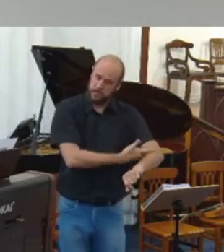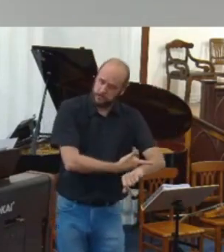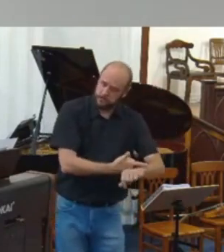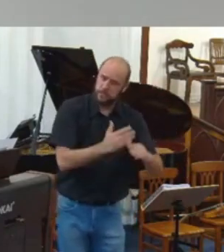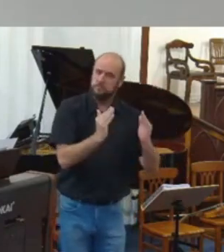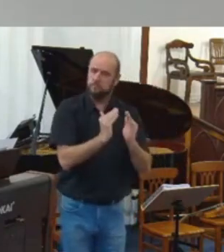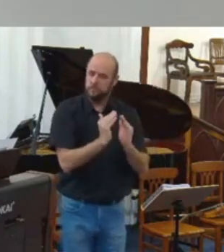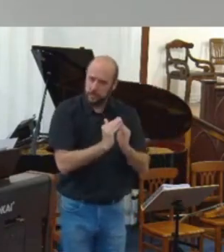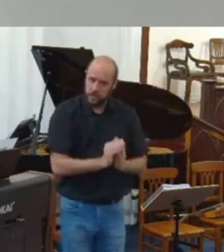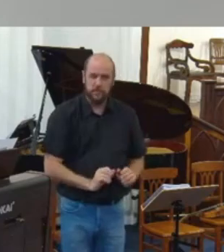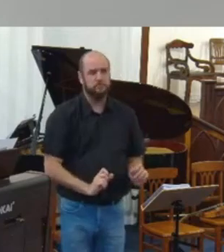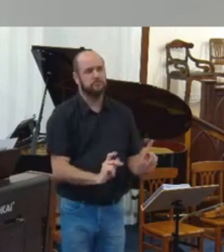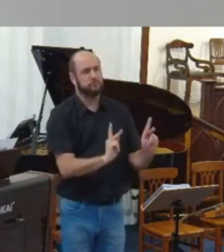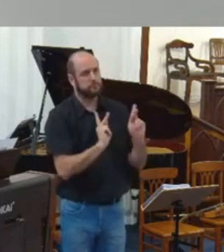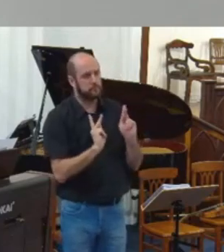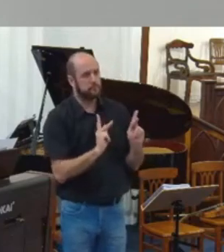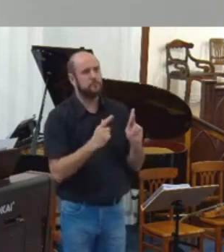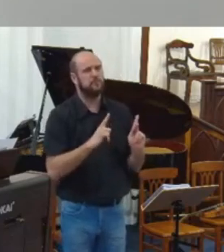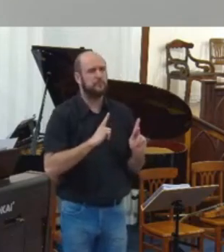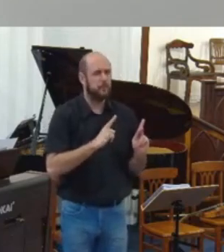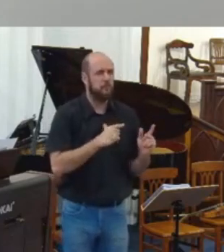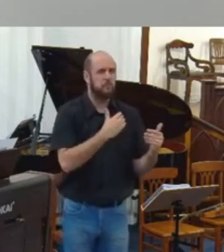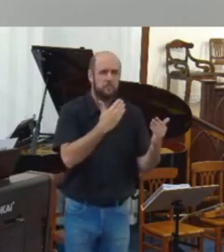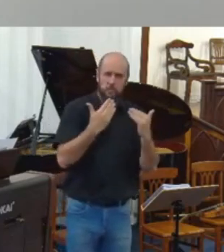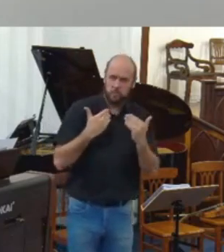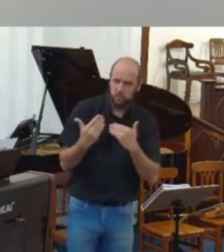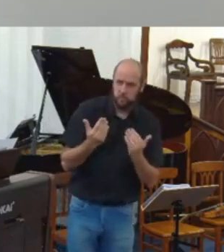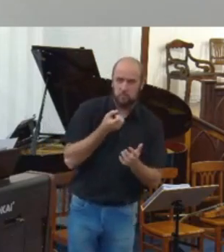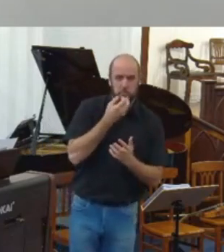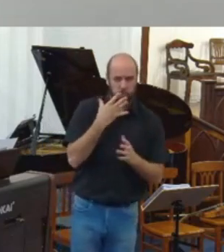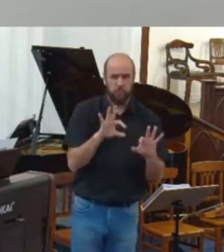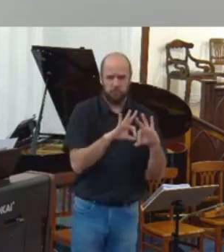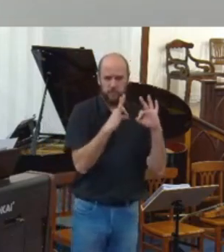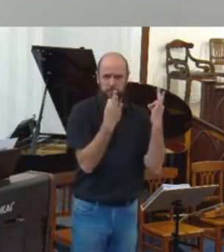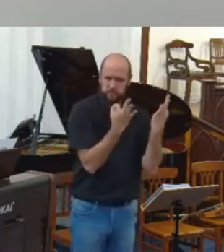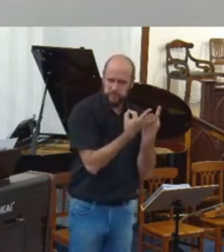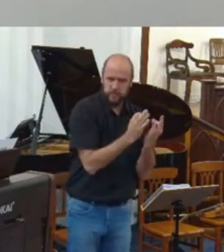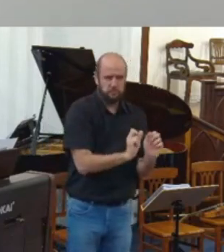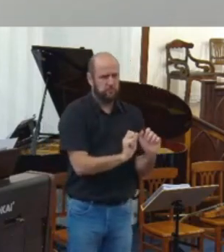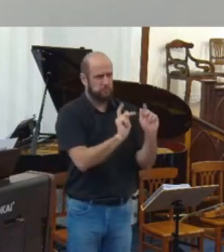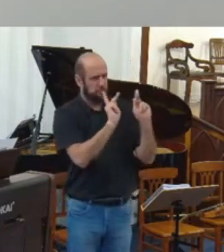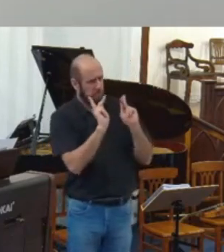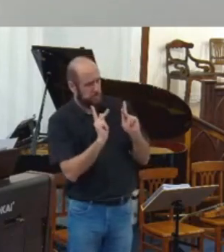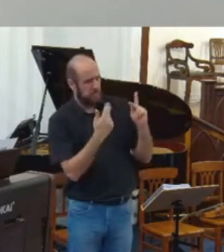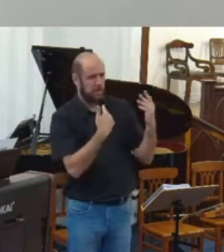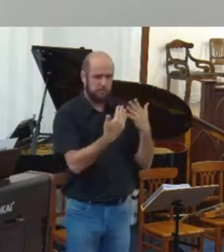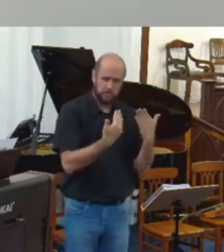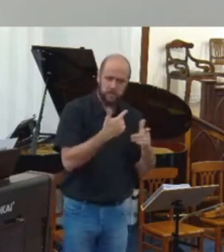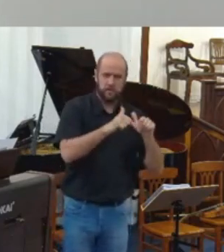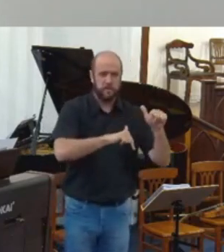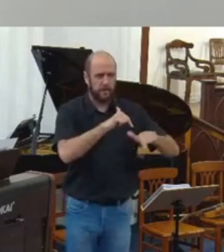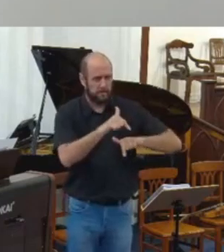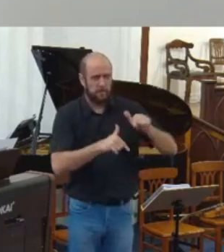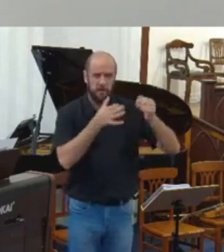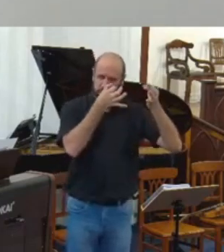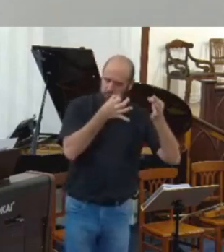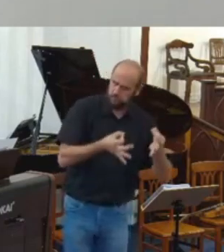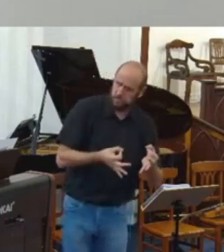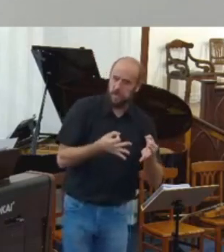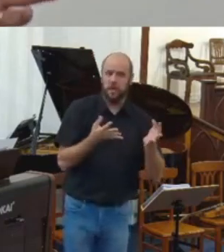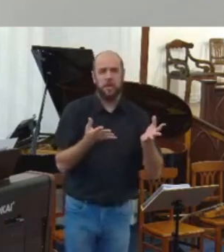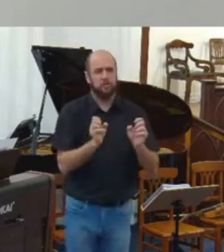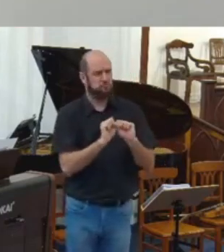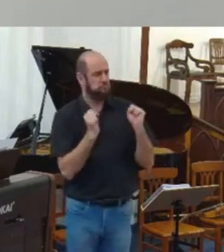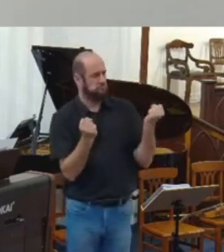das casas, que têm um relacionamento com o seu pai, têm um relacionamento com a sua profissão, têm um